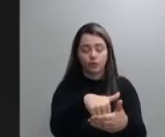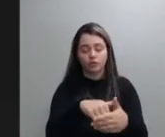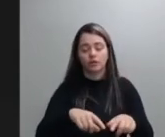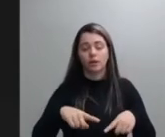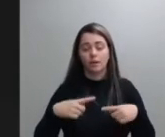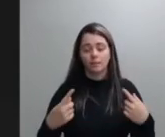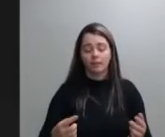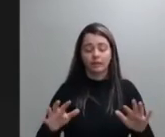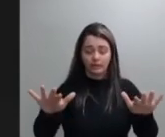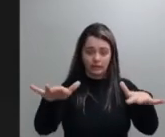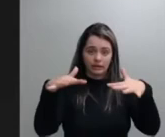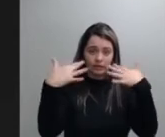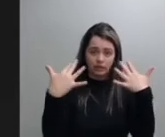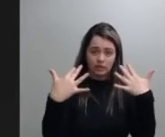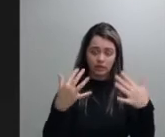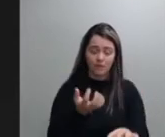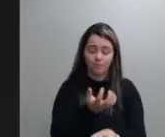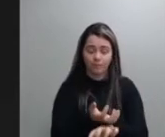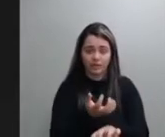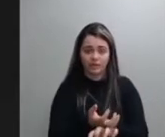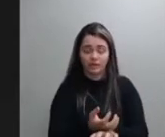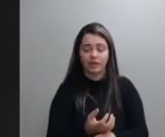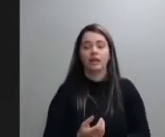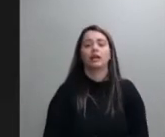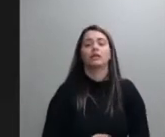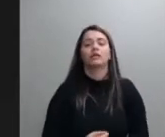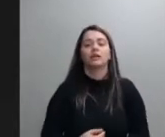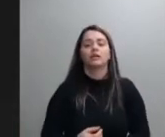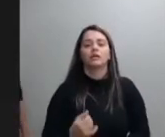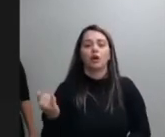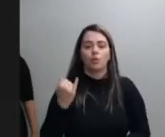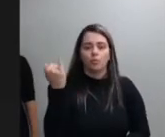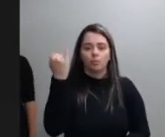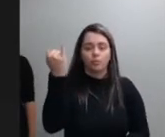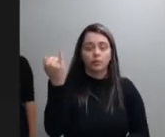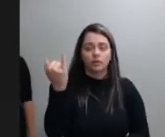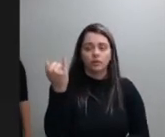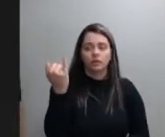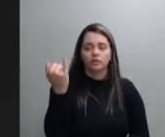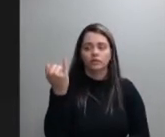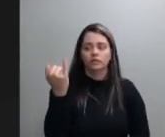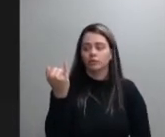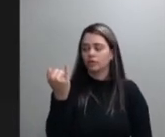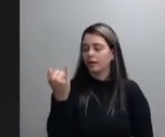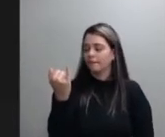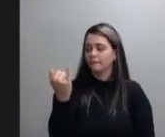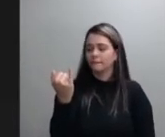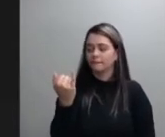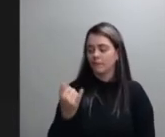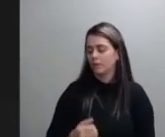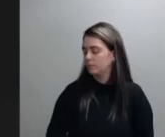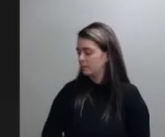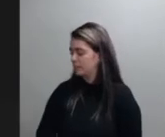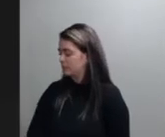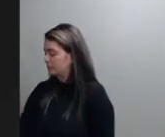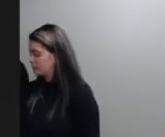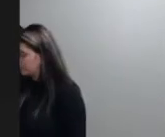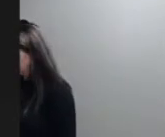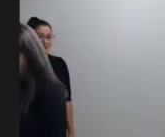porque a matéria realmente é interessante é uma matéria que como eu disse passou pelo CNJ mais de uma vez